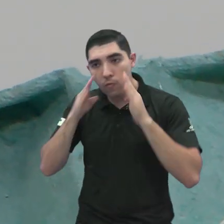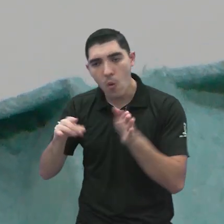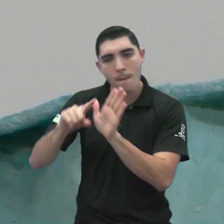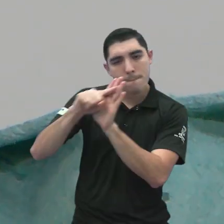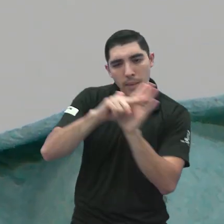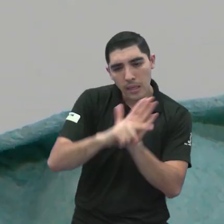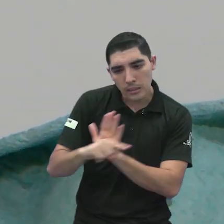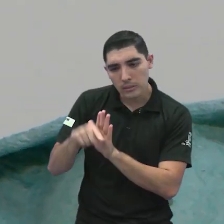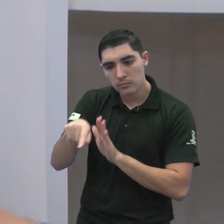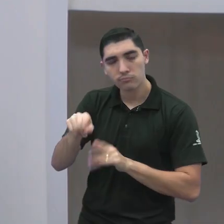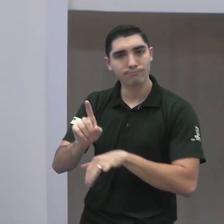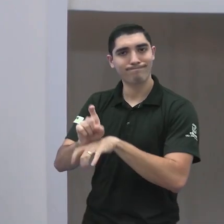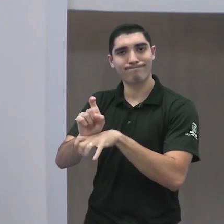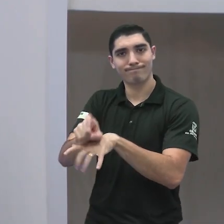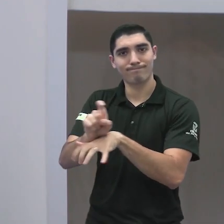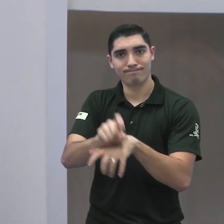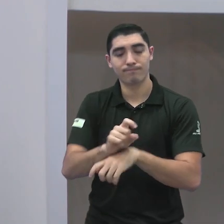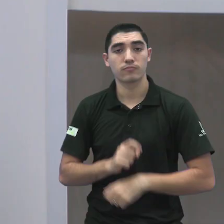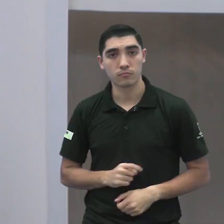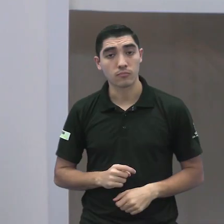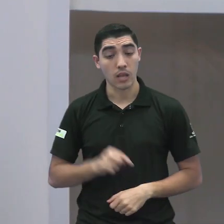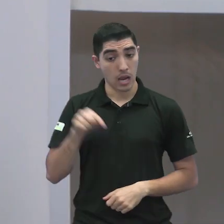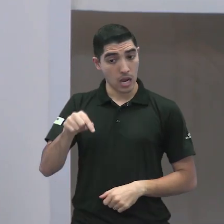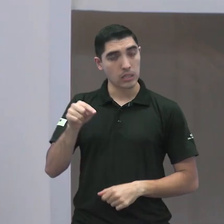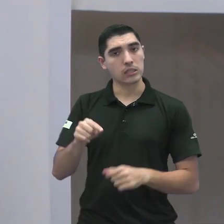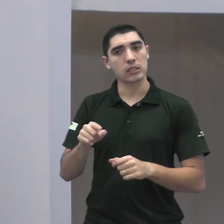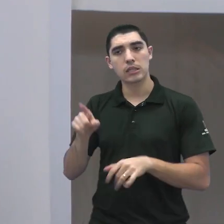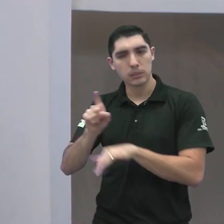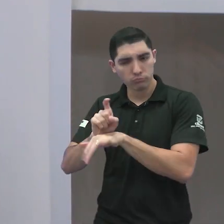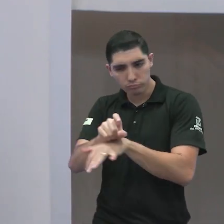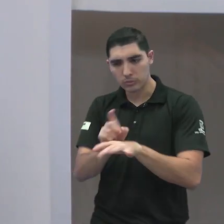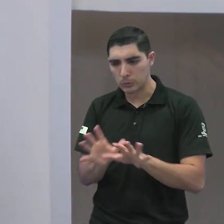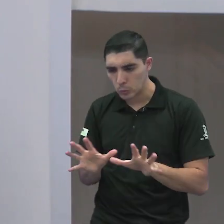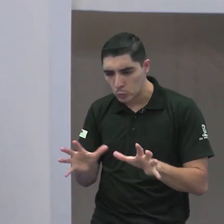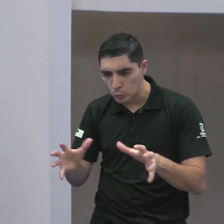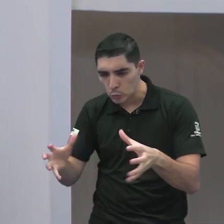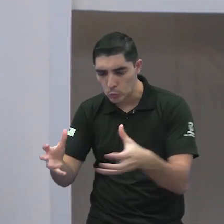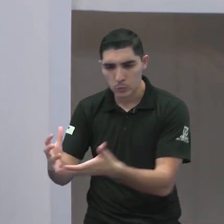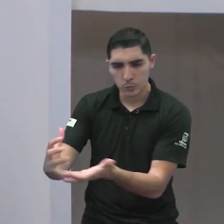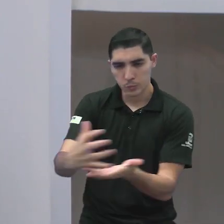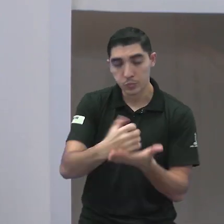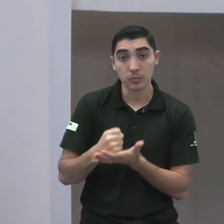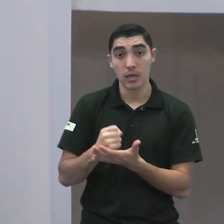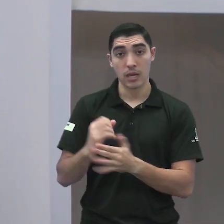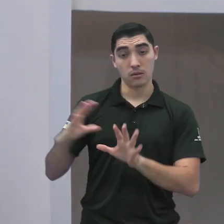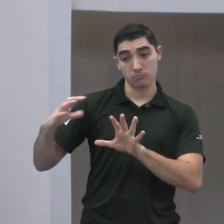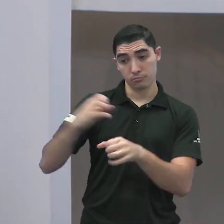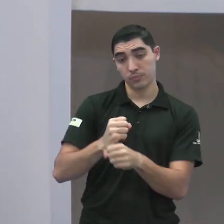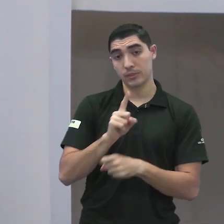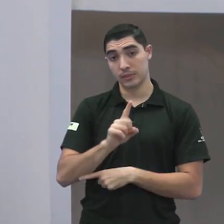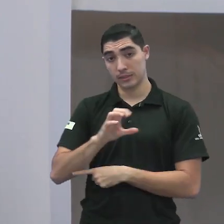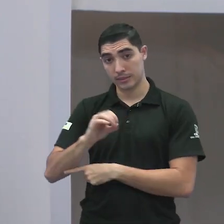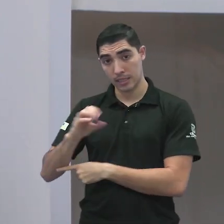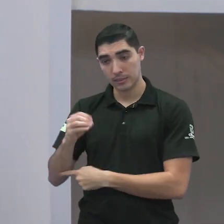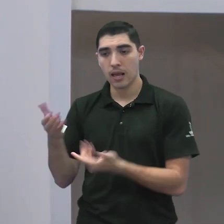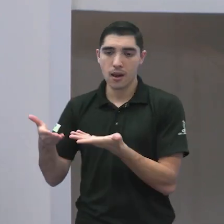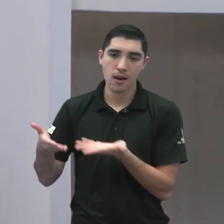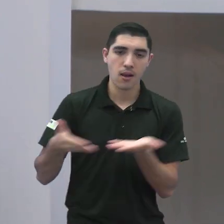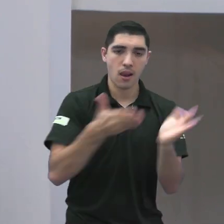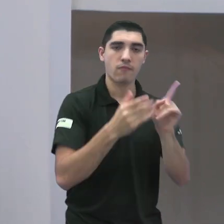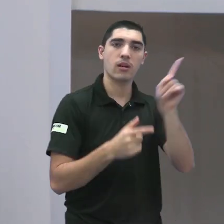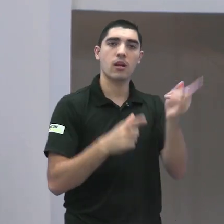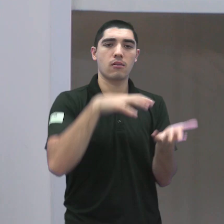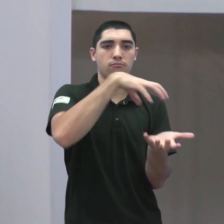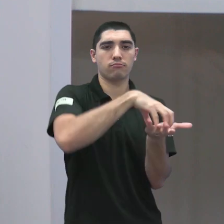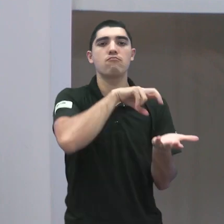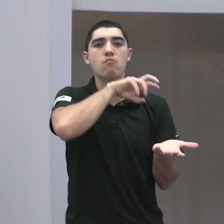pesquisas com escorpiões. A gente junta os escorpiões até uma quantidade. Quando a gente tem a partir de 100, a gente faz o encaminhamento para o